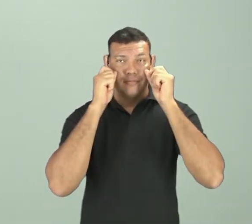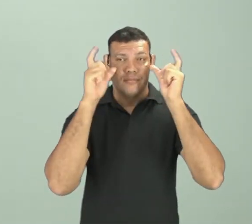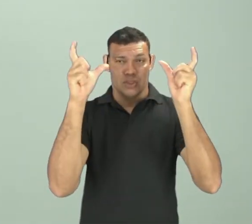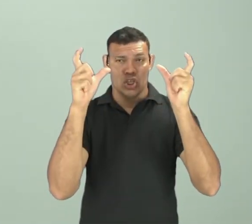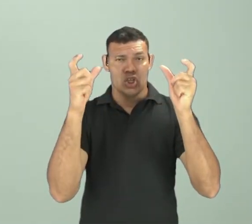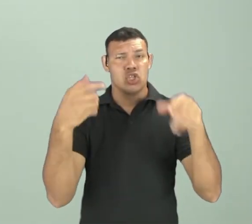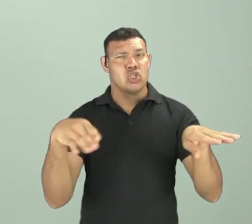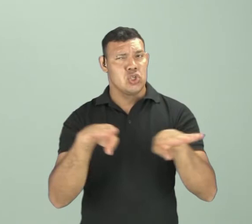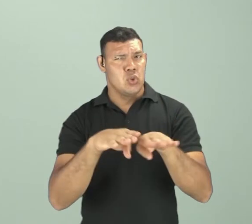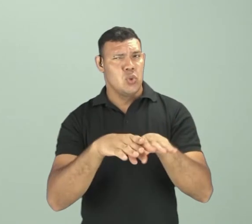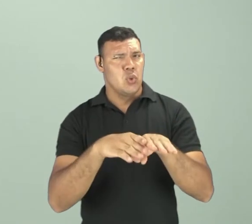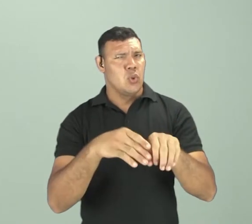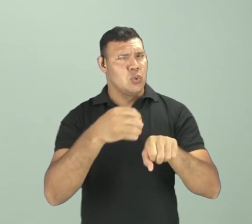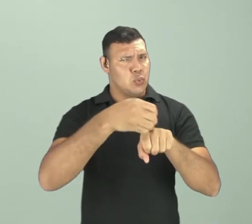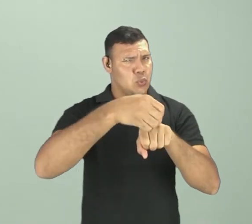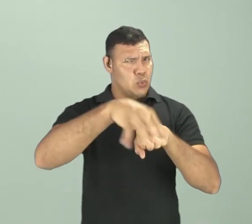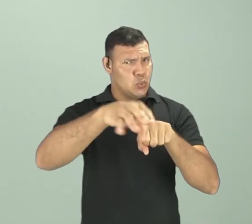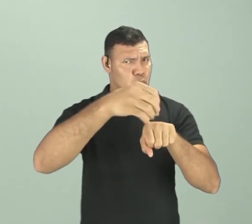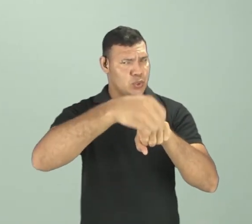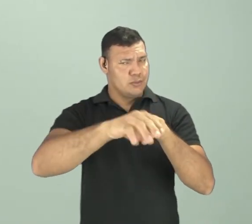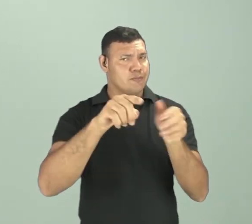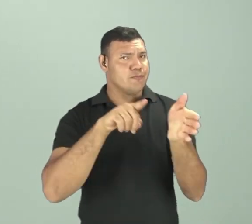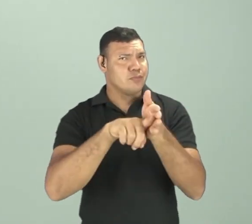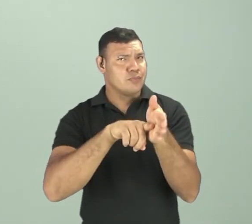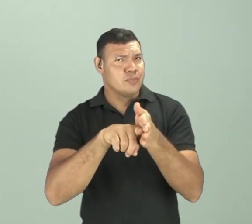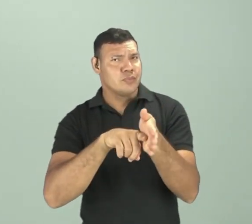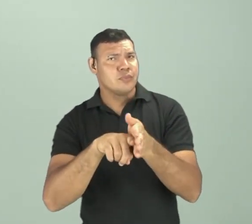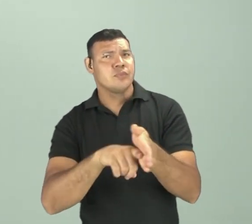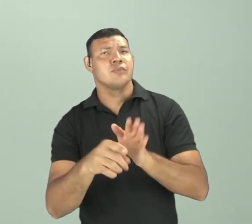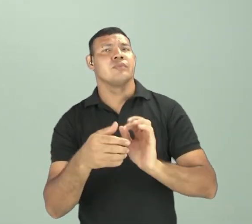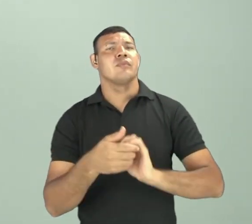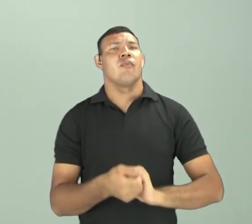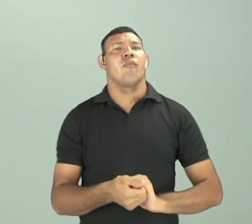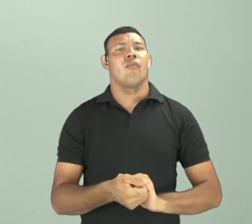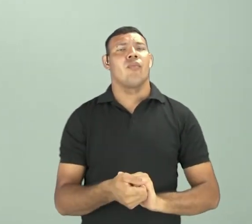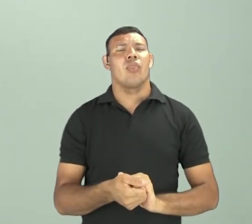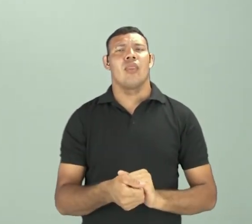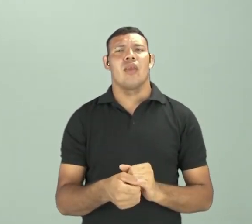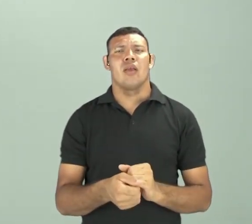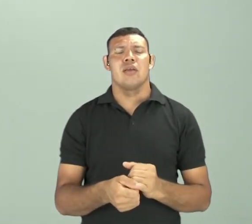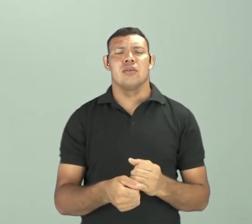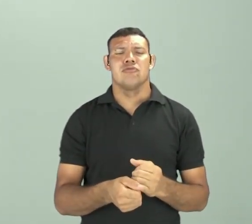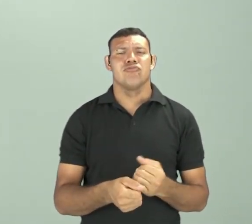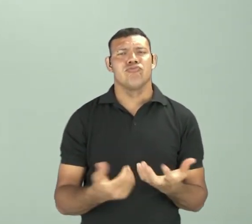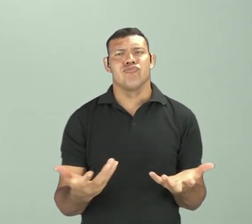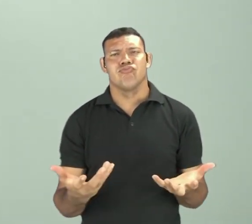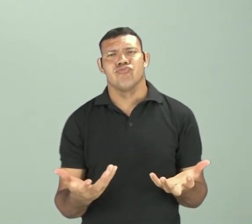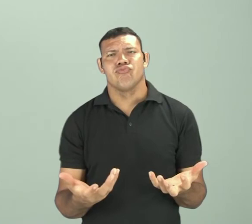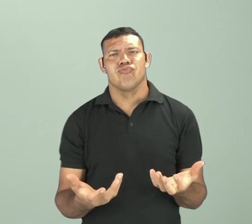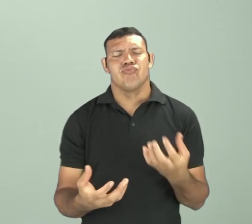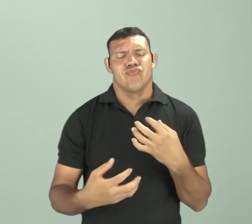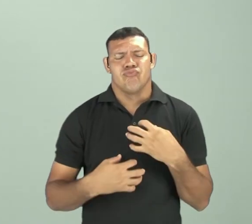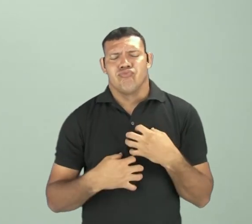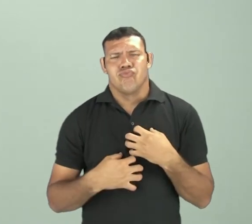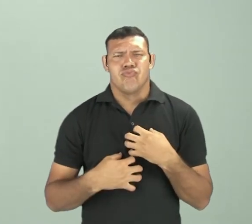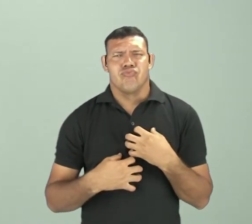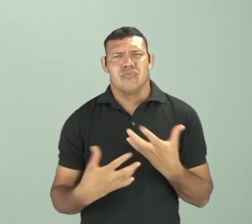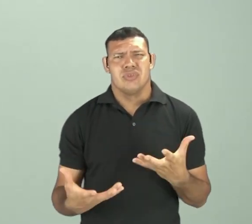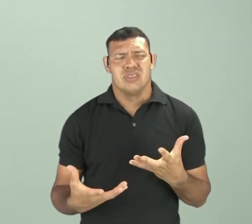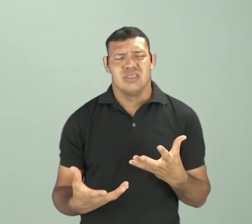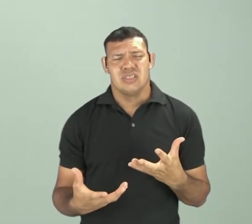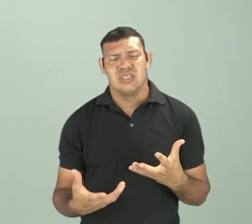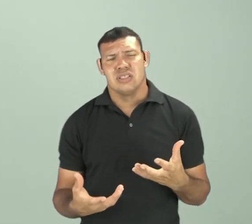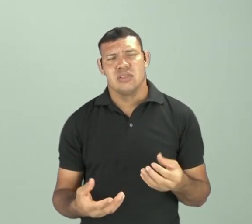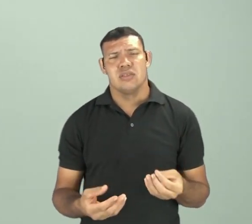de pesquisa que vocês pesquisem também acerca de maneiras de combater o aquecimento global. O que você